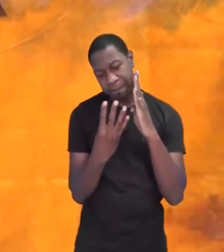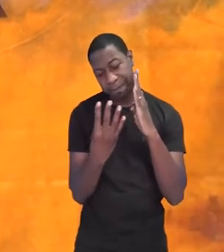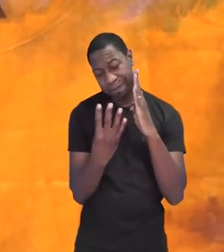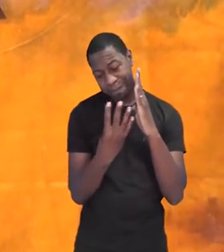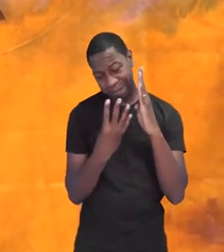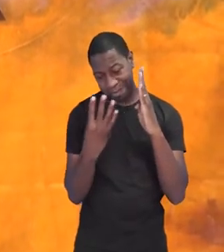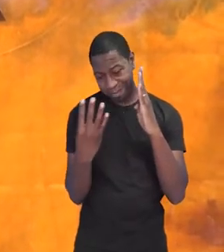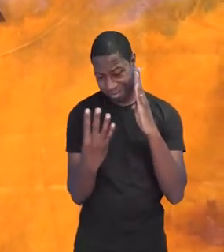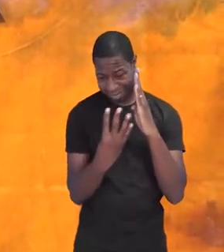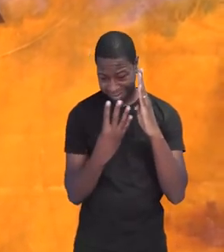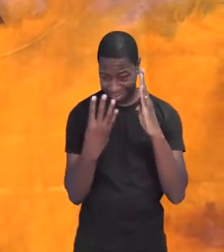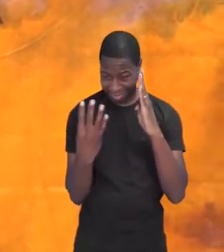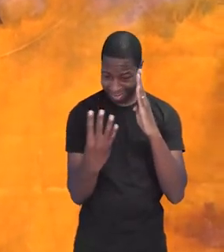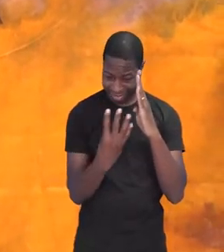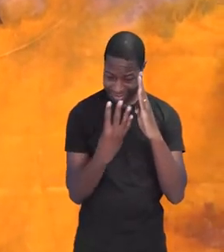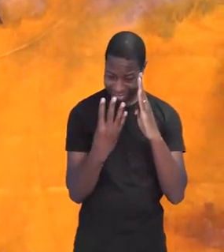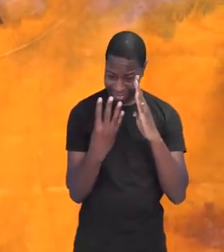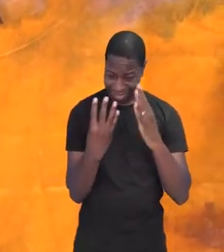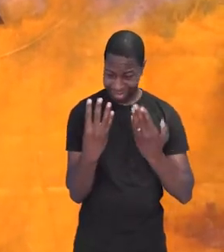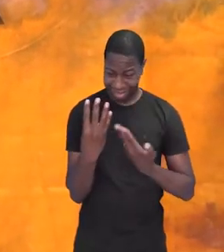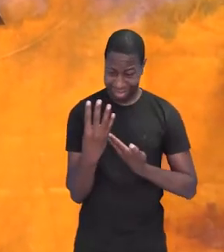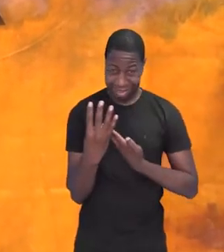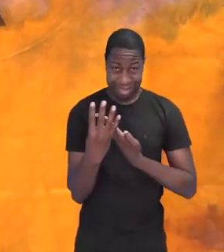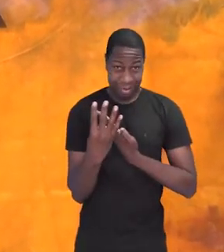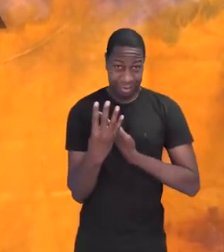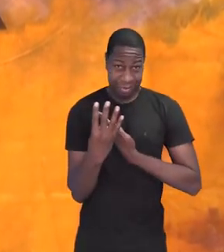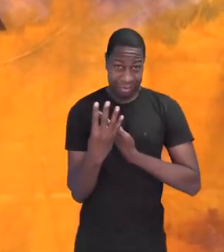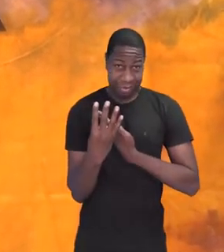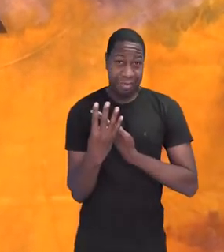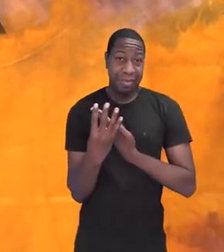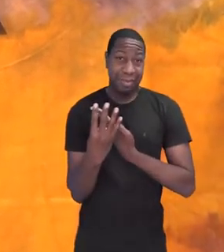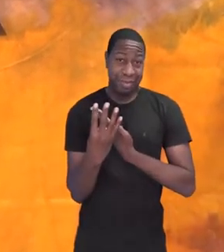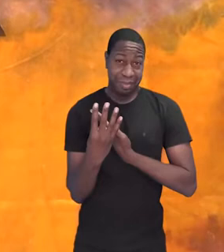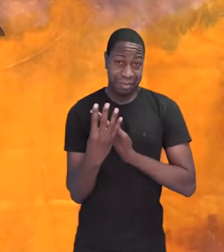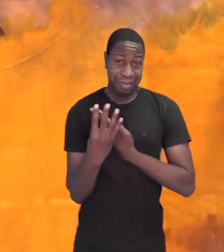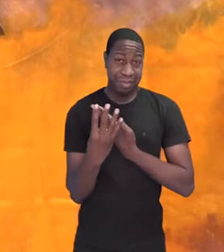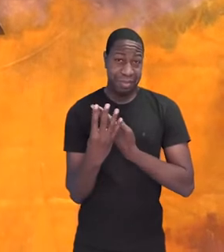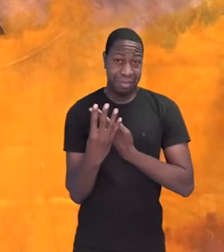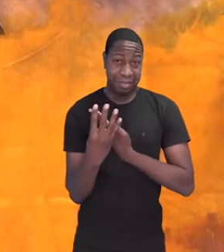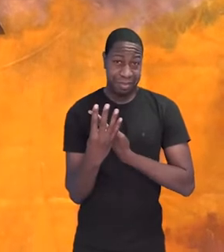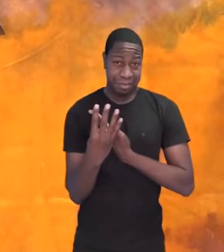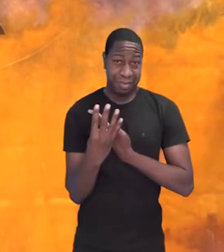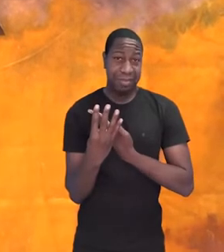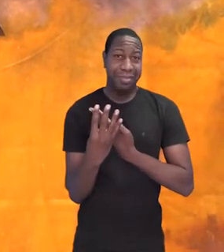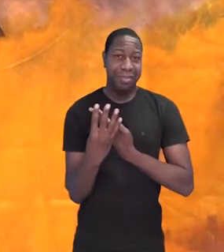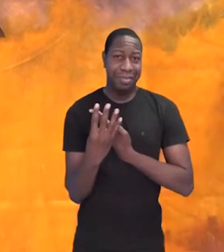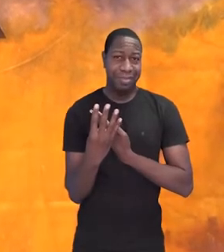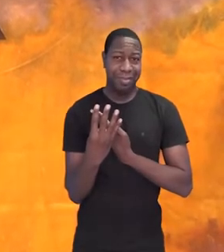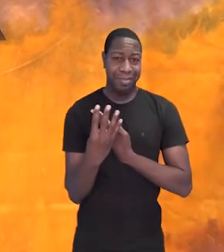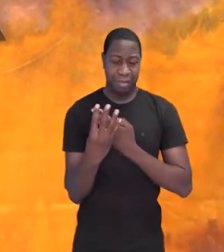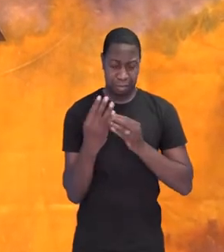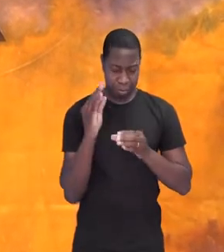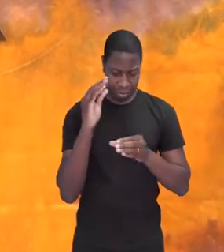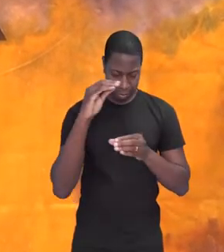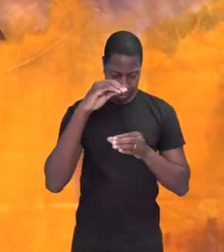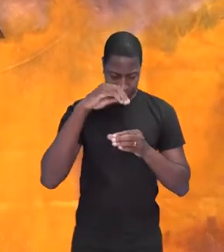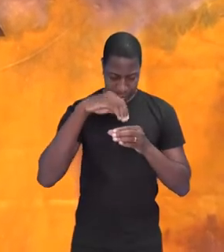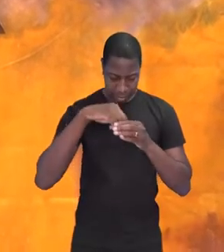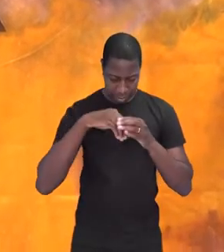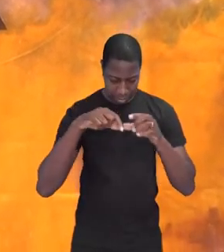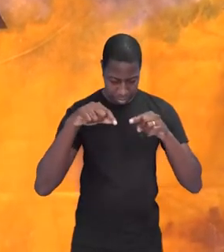Nós somos quatro amigos íntimos dentro de uma casa